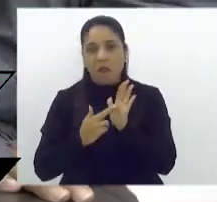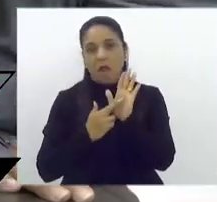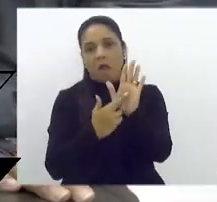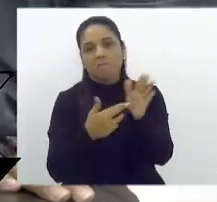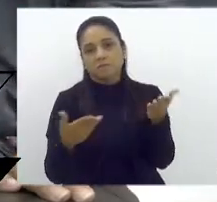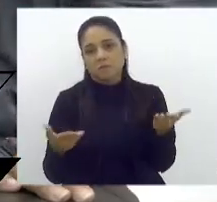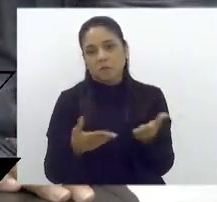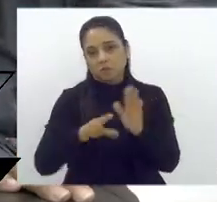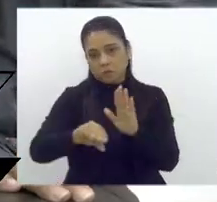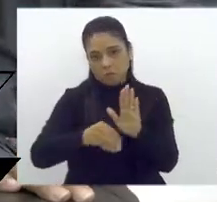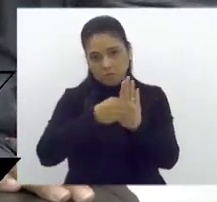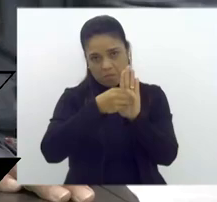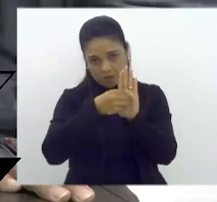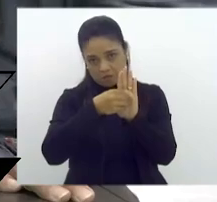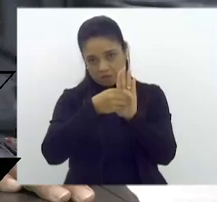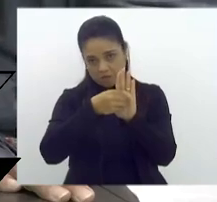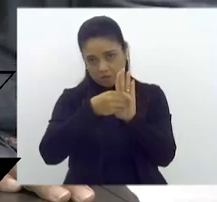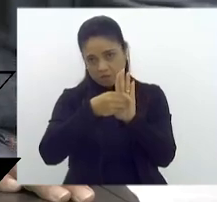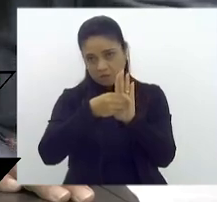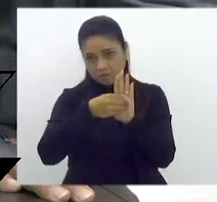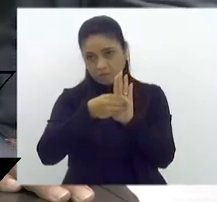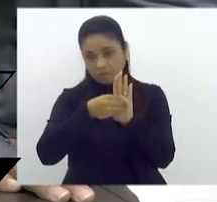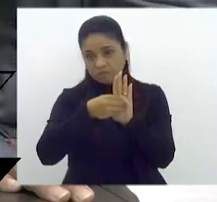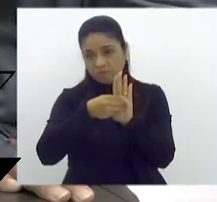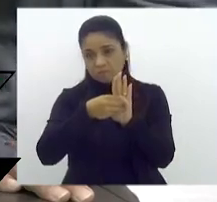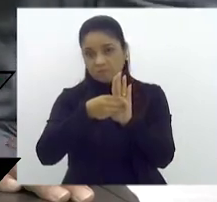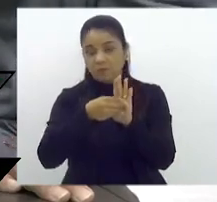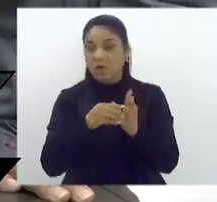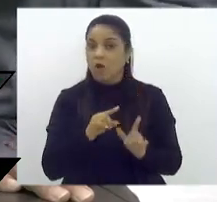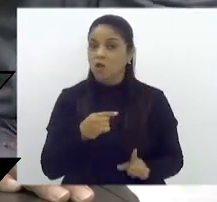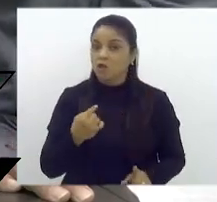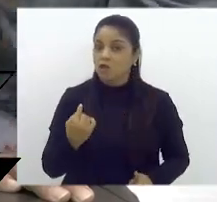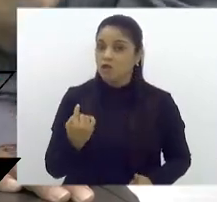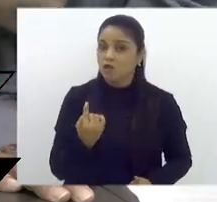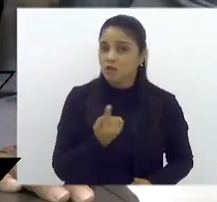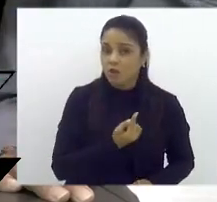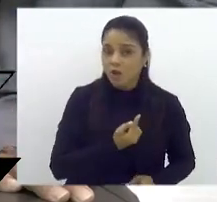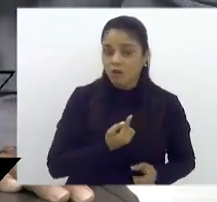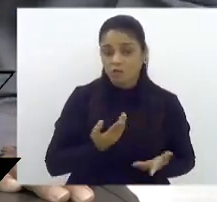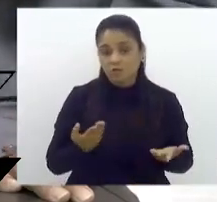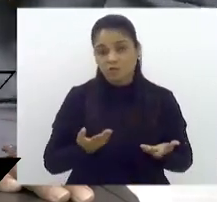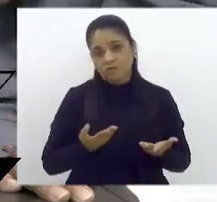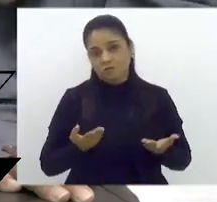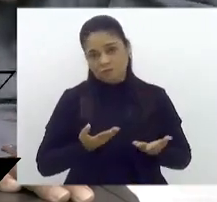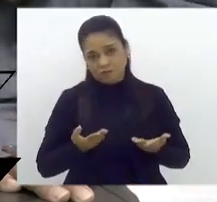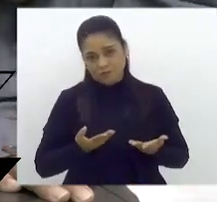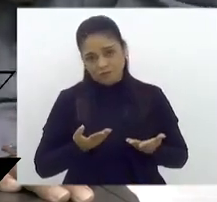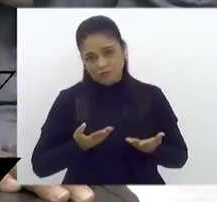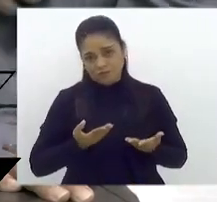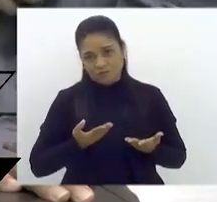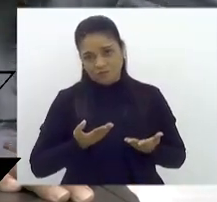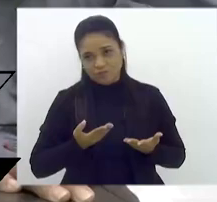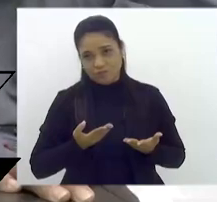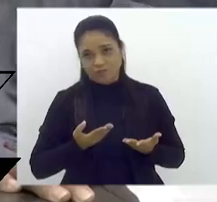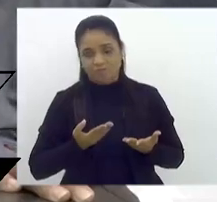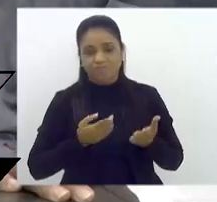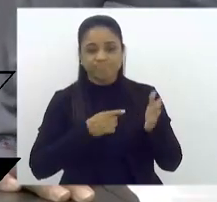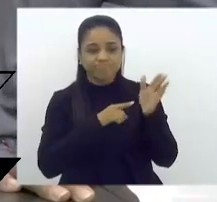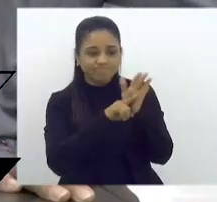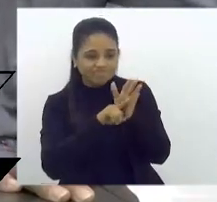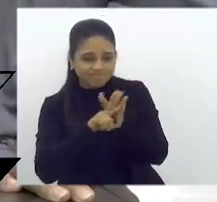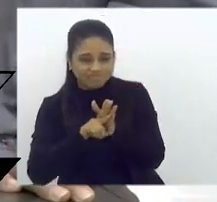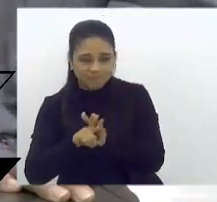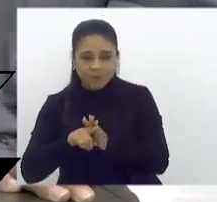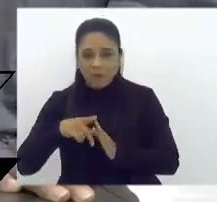apresentar um parecer. Vou botar agora. Não, mas é que nós, como nós só vimos hoje e também consultamos os peritos,